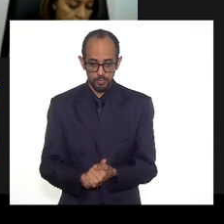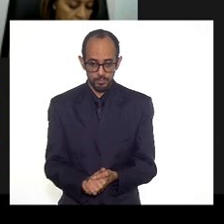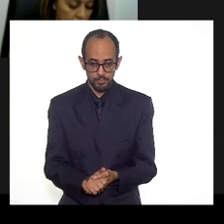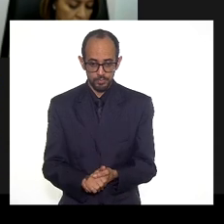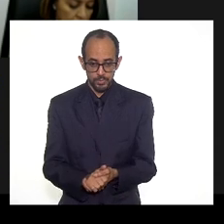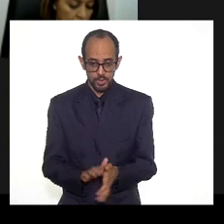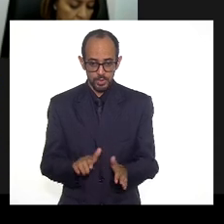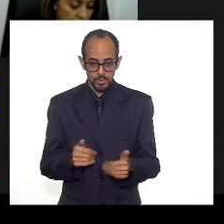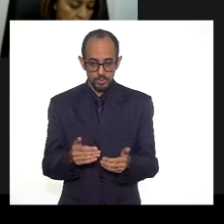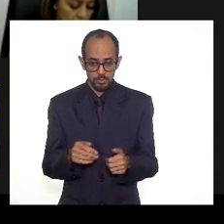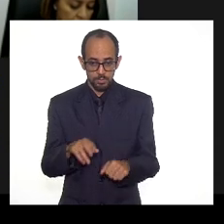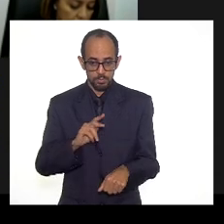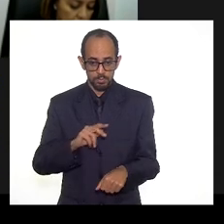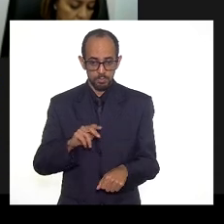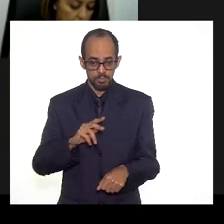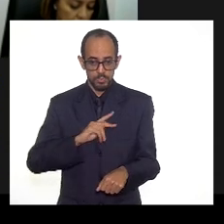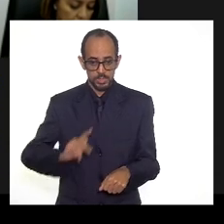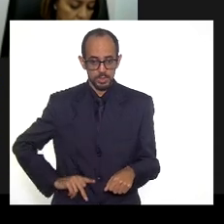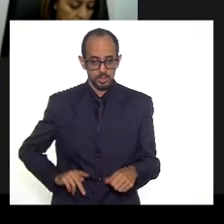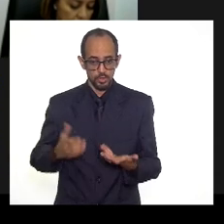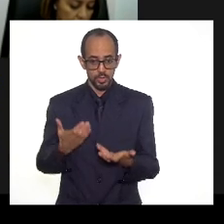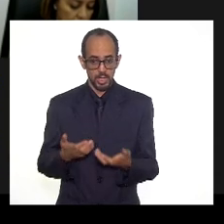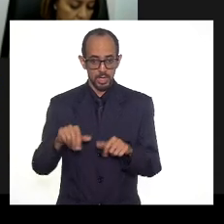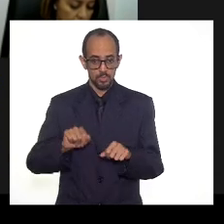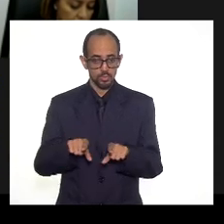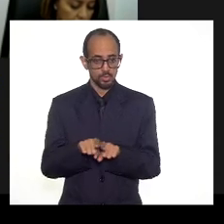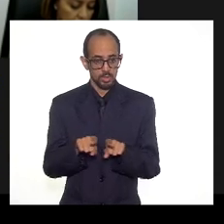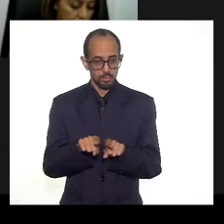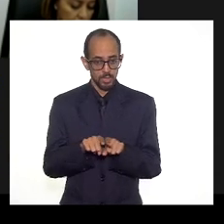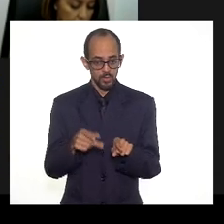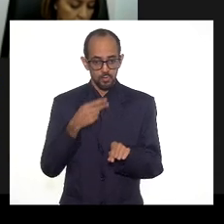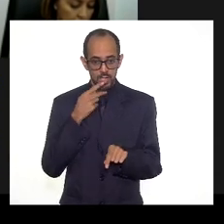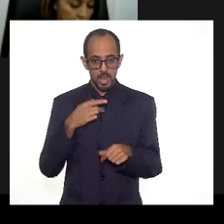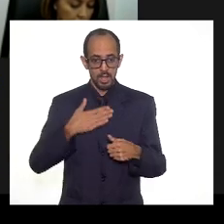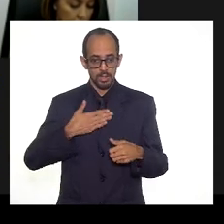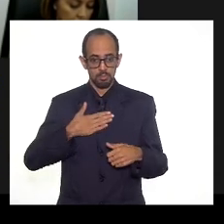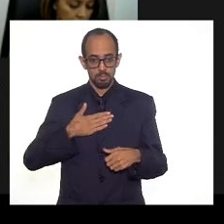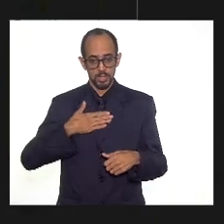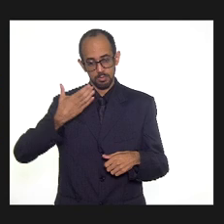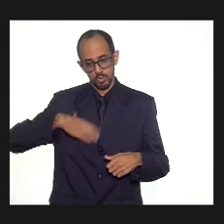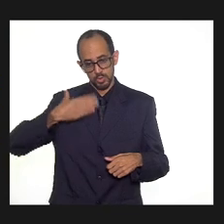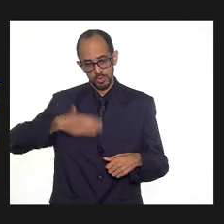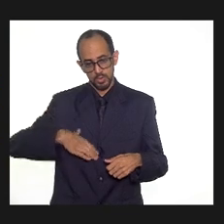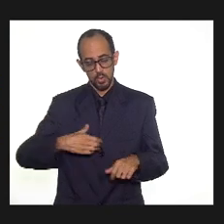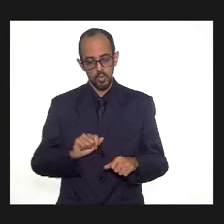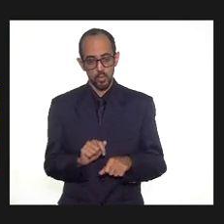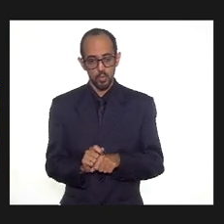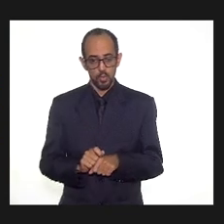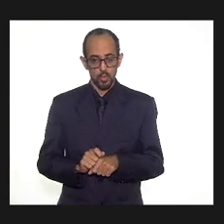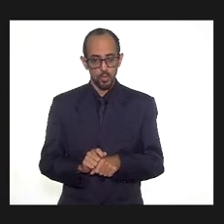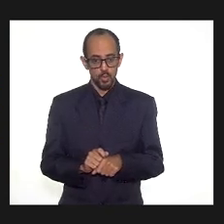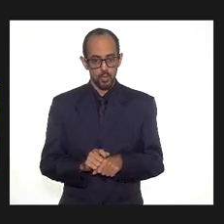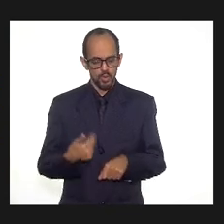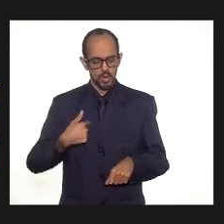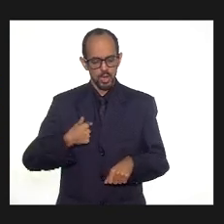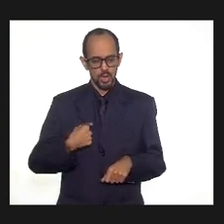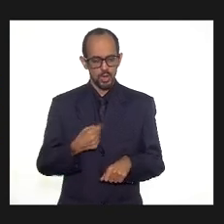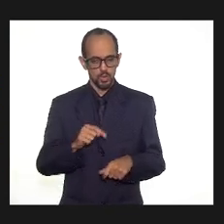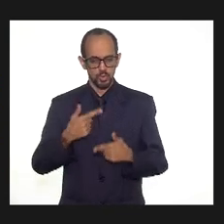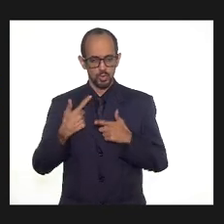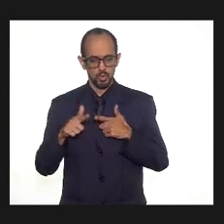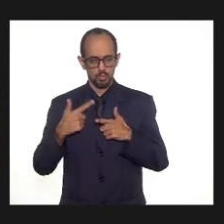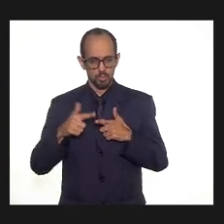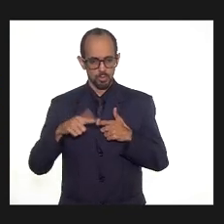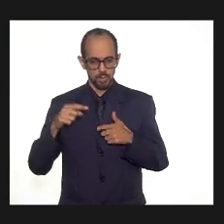Presidente, eu só queria também manifestar a minha posição. Eu estava com um problema